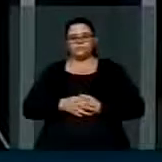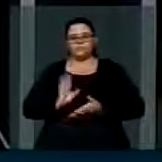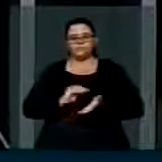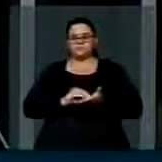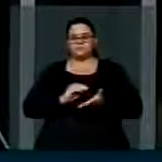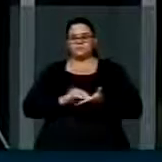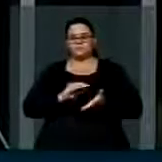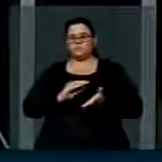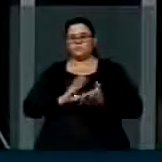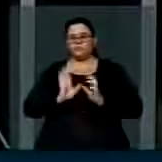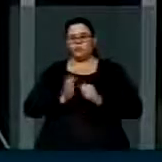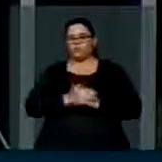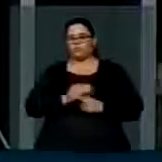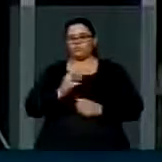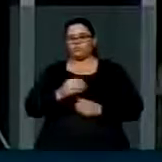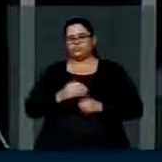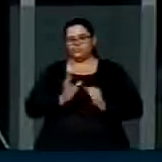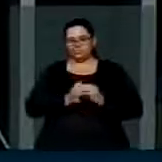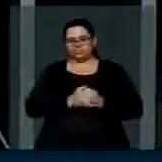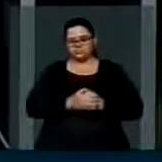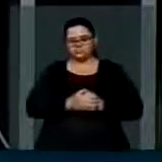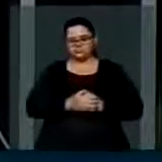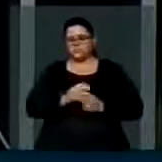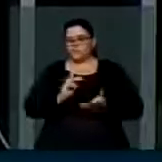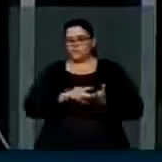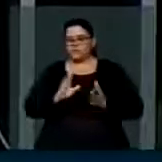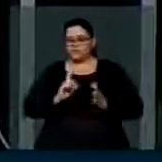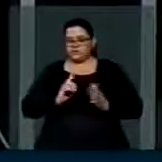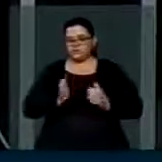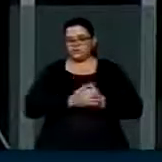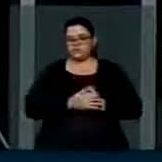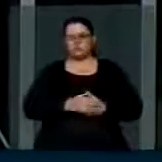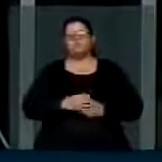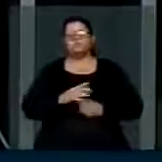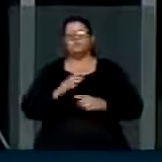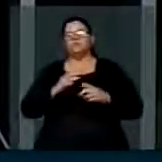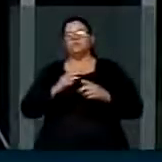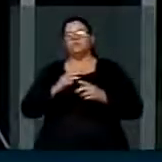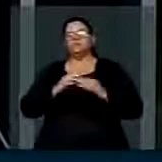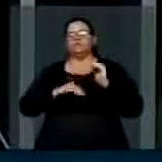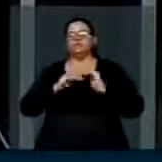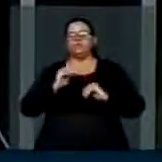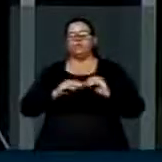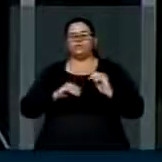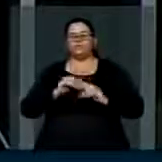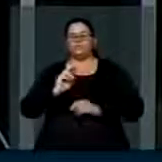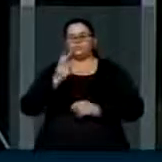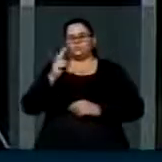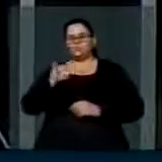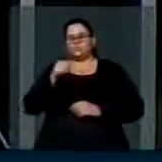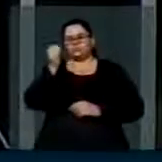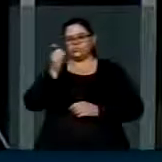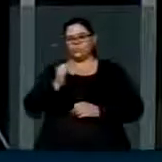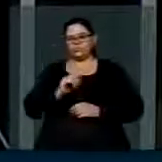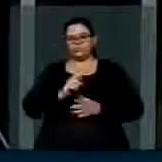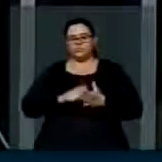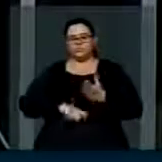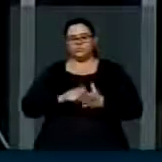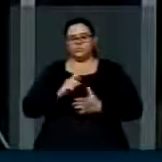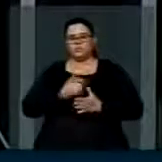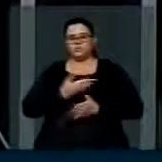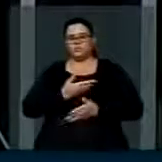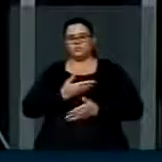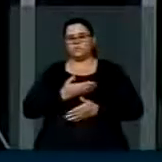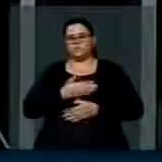públicas, o déficit recorde na balança comercial, a alta da inflação e os empréstimos concedidos aos amigos